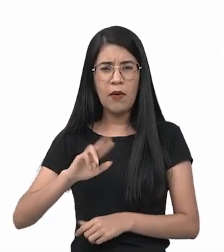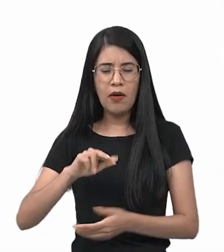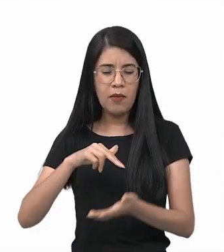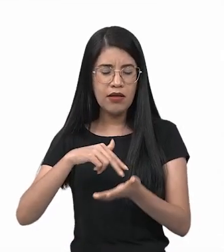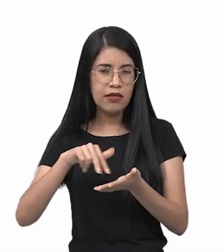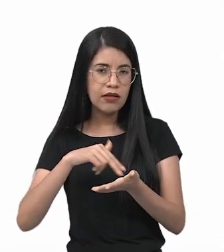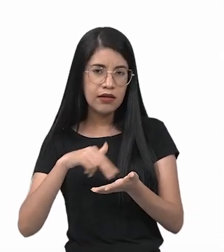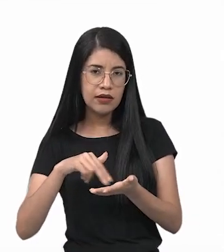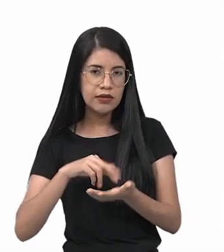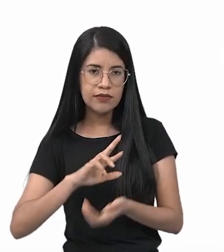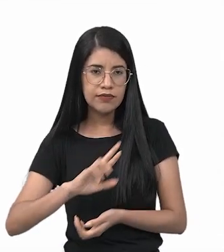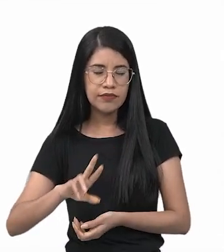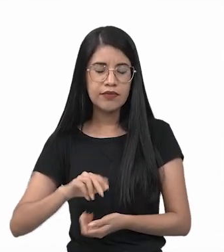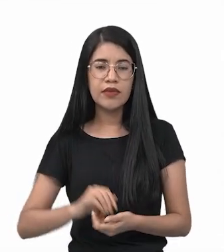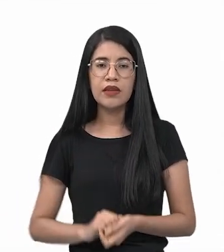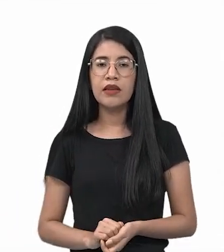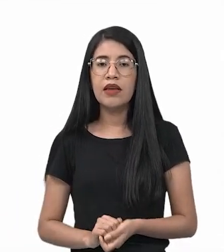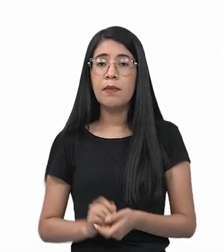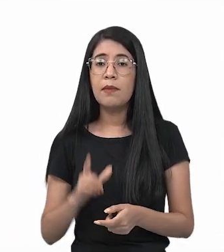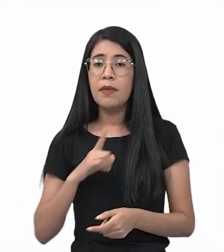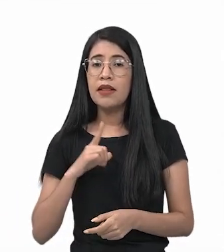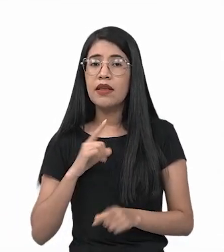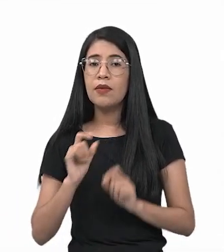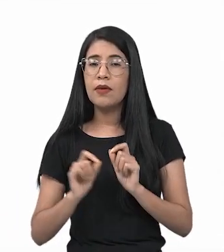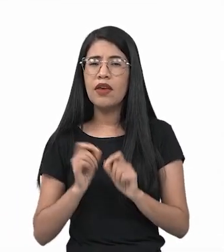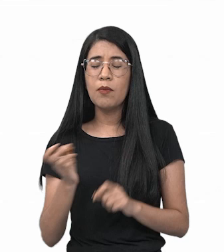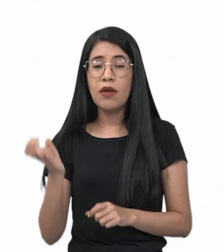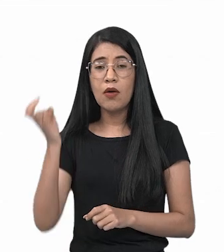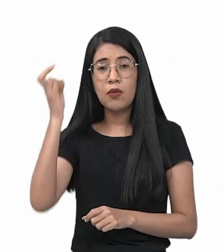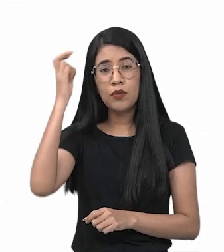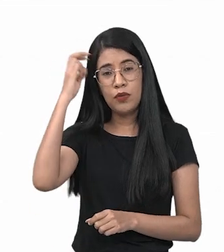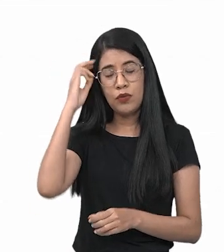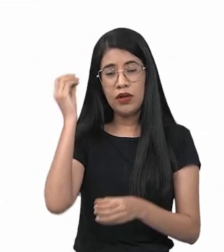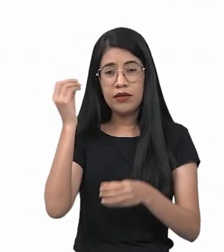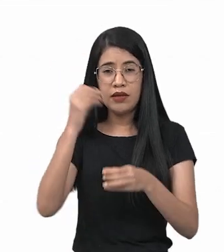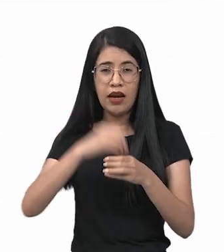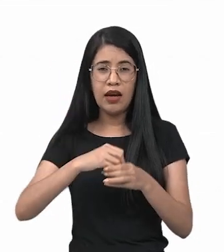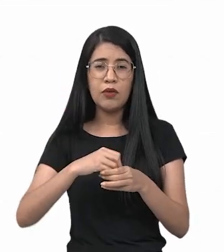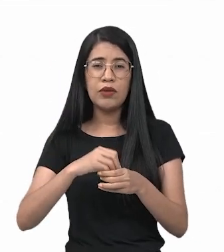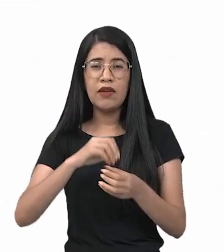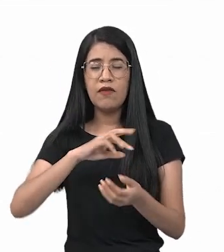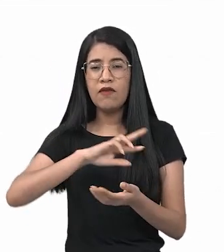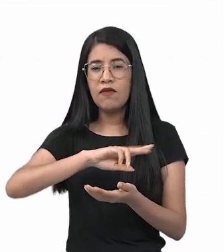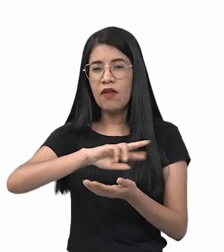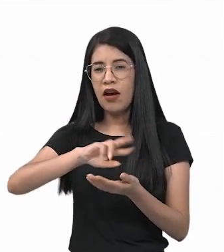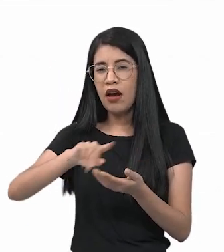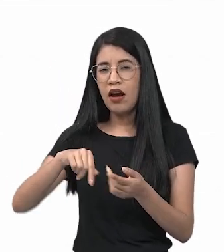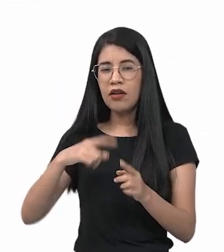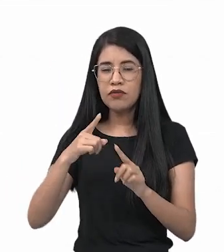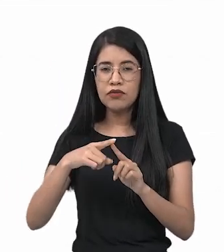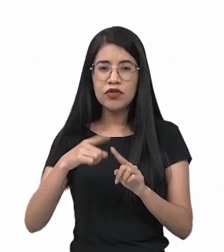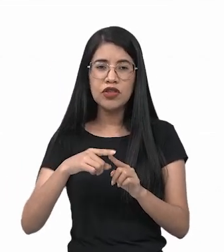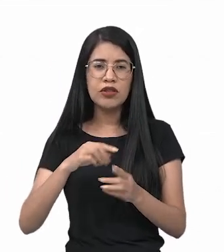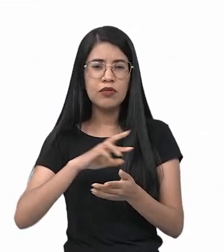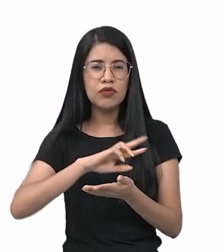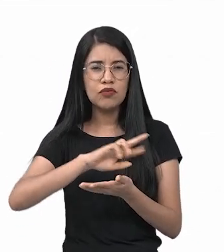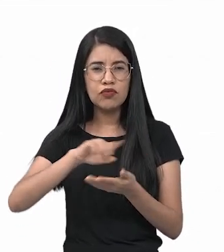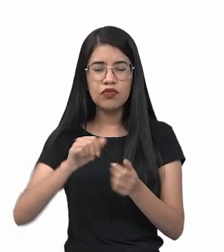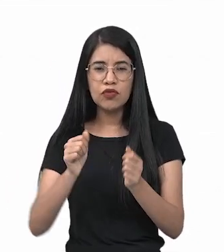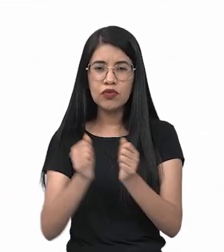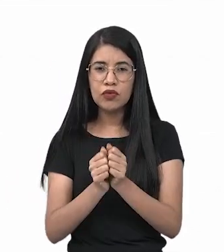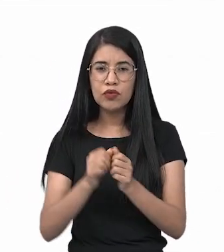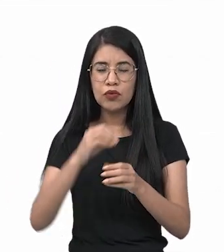dança, gente, mas todo um cultural que engloba diferentes estilos de música. A gente tem rap, funk,